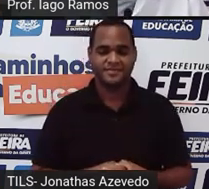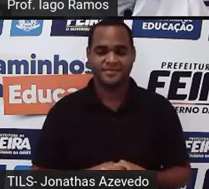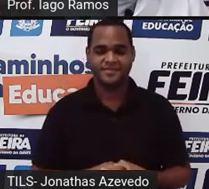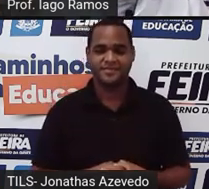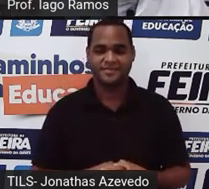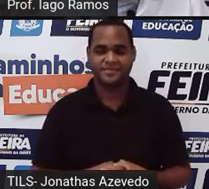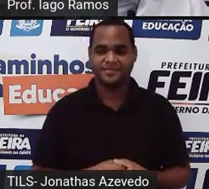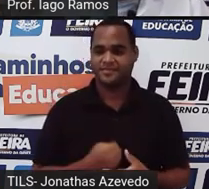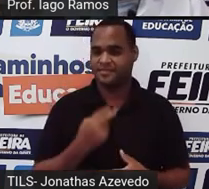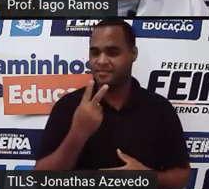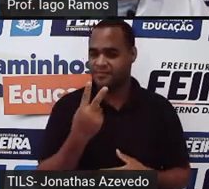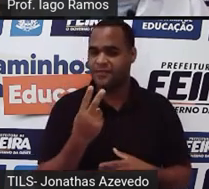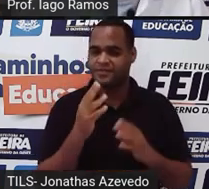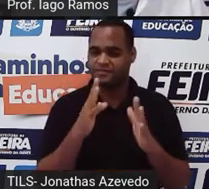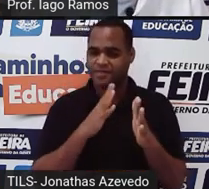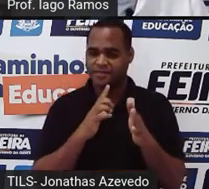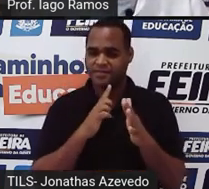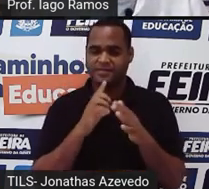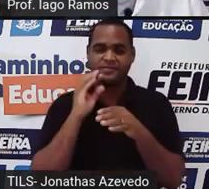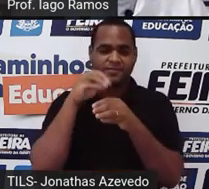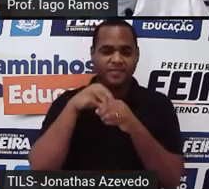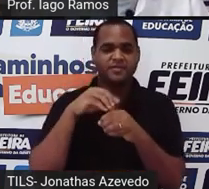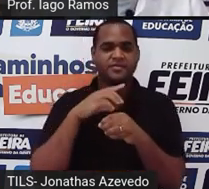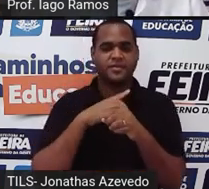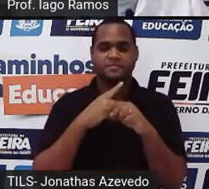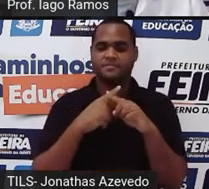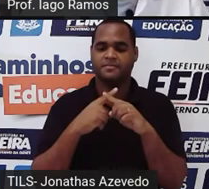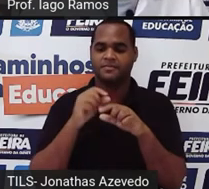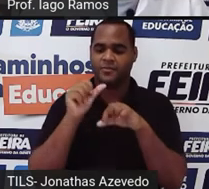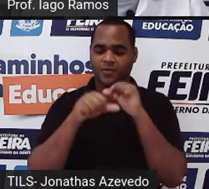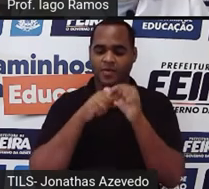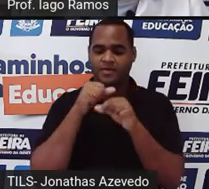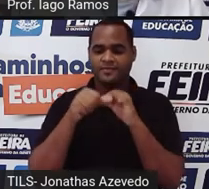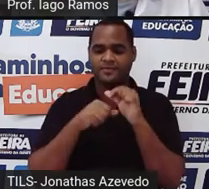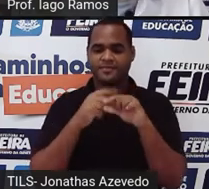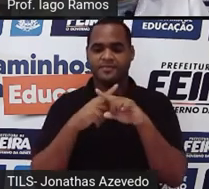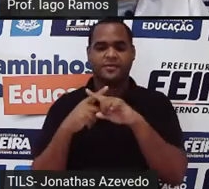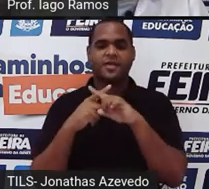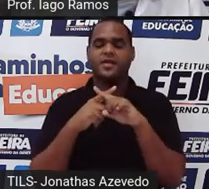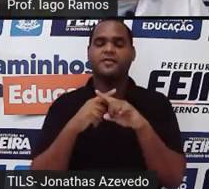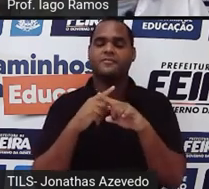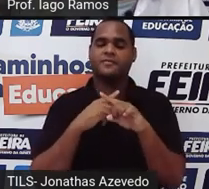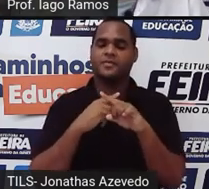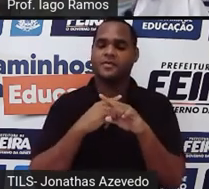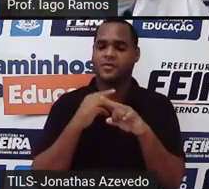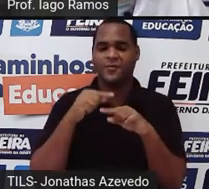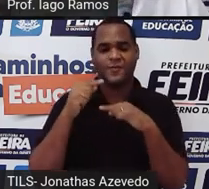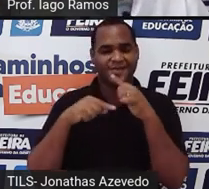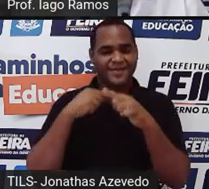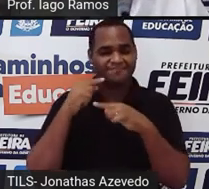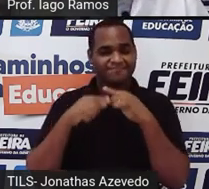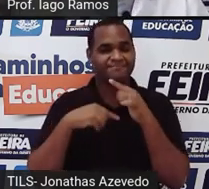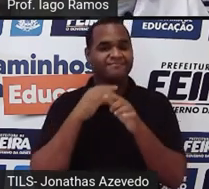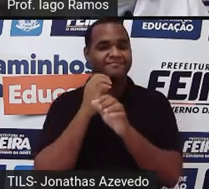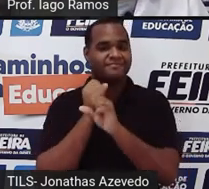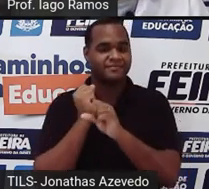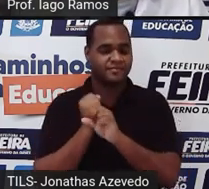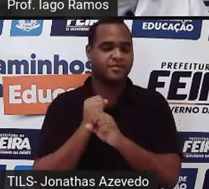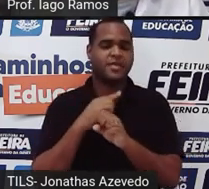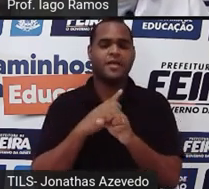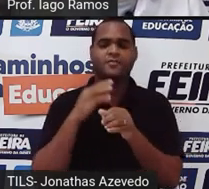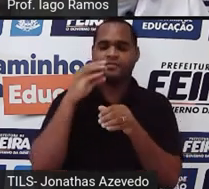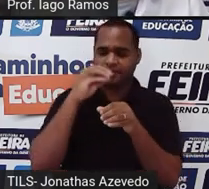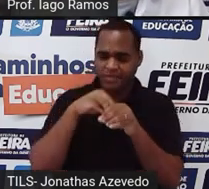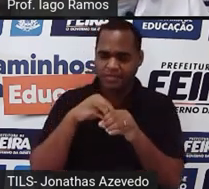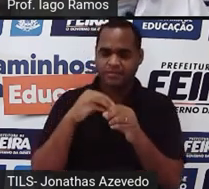E o 2 que estava ali dentro, multiplicado pelo 4, a gente não consegue calcular a raiz assim, né? Então, ele permanece dentro da raiz.